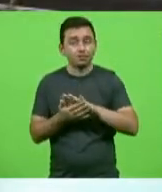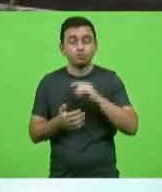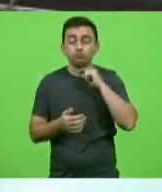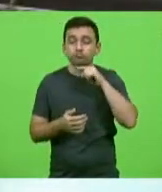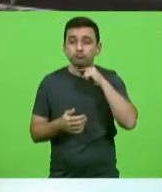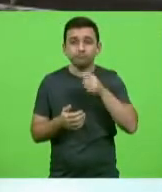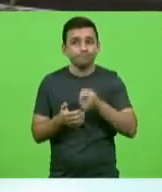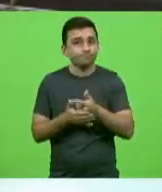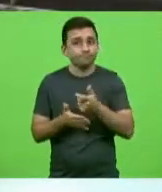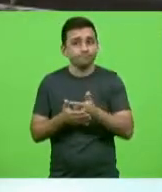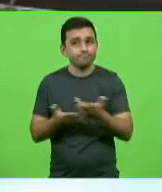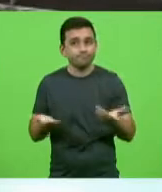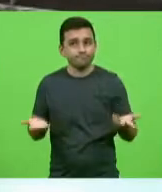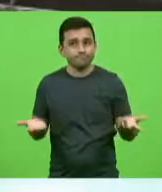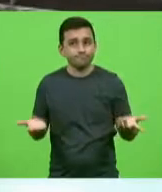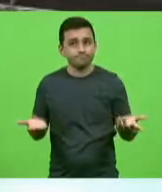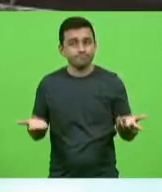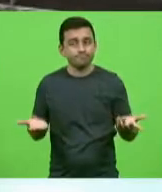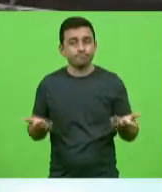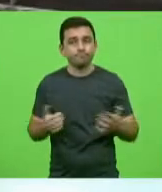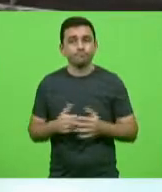Fecha aspas.